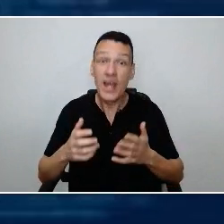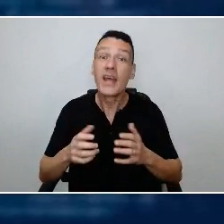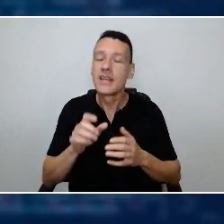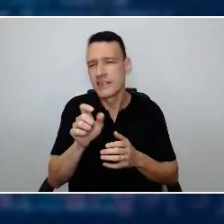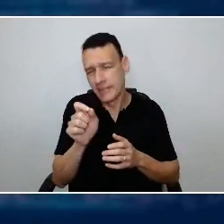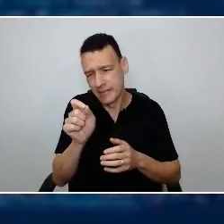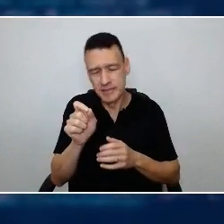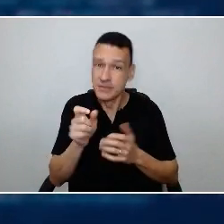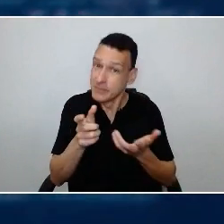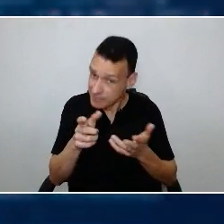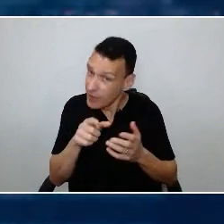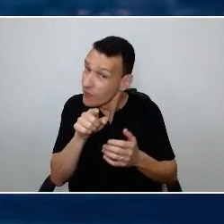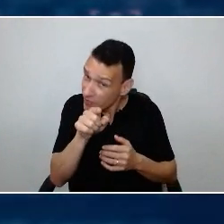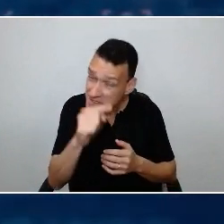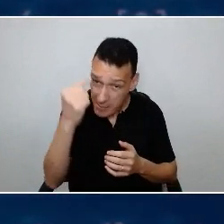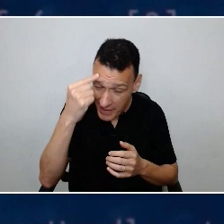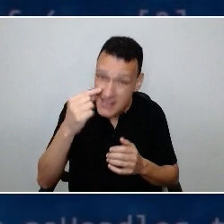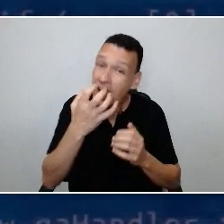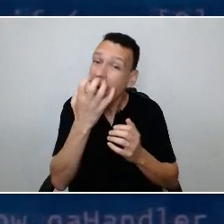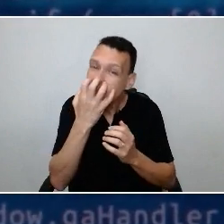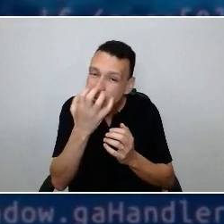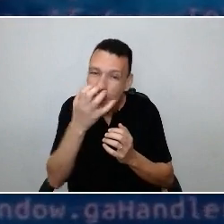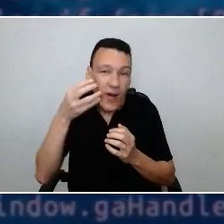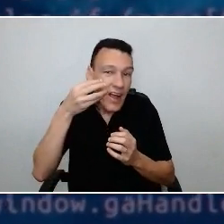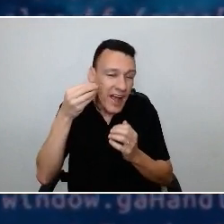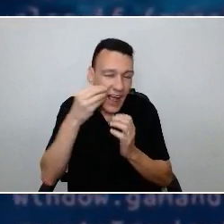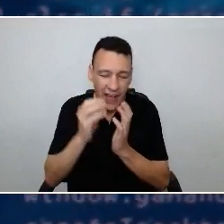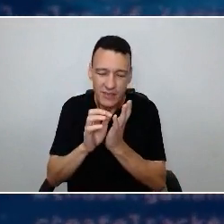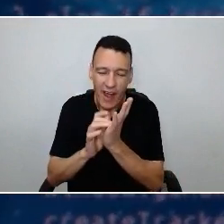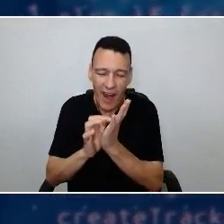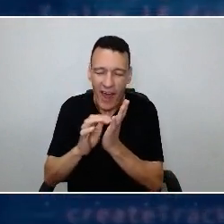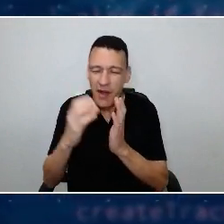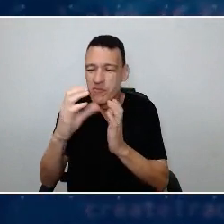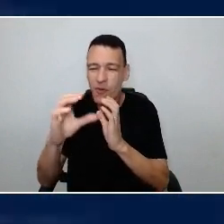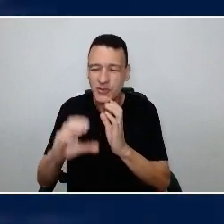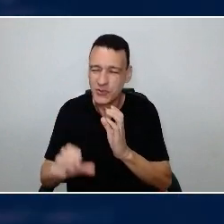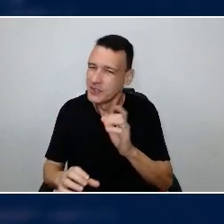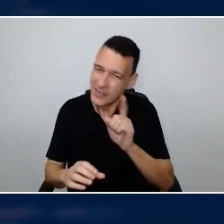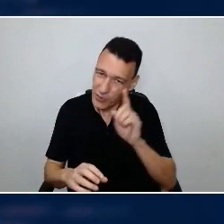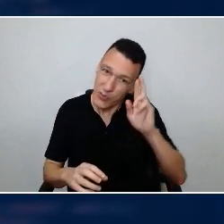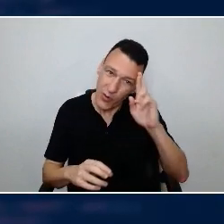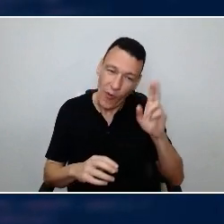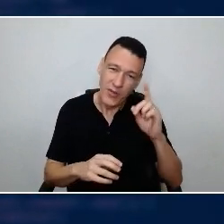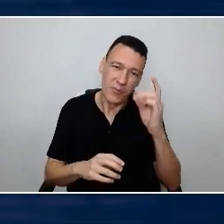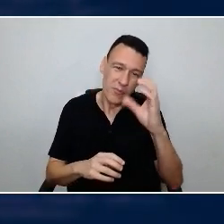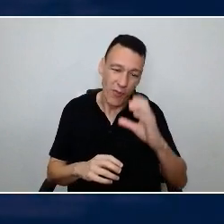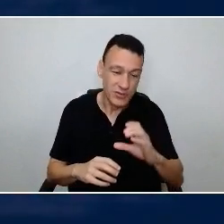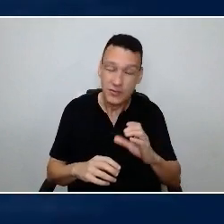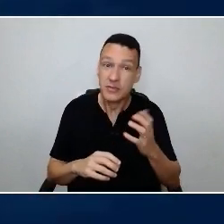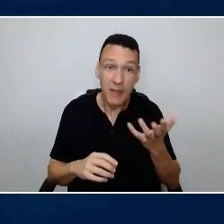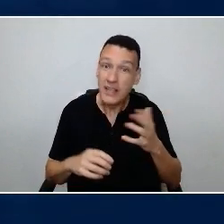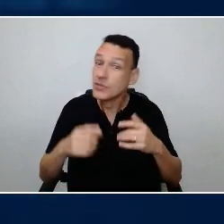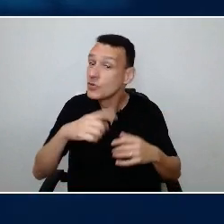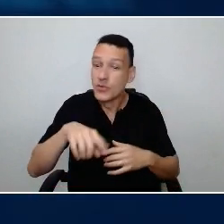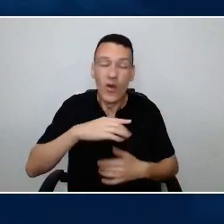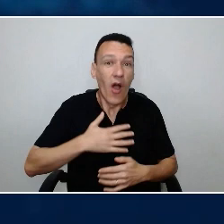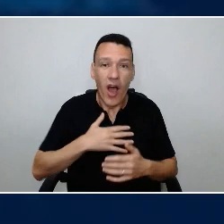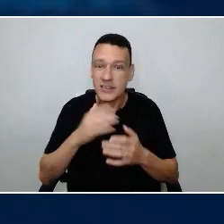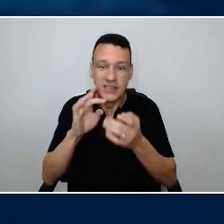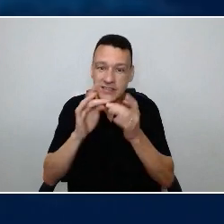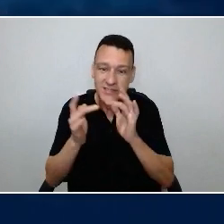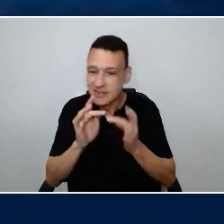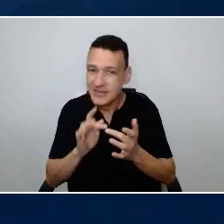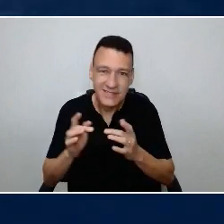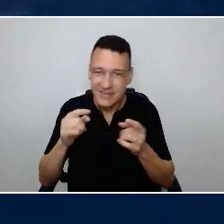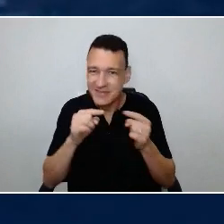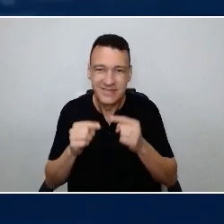então então Os Amantes de pet estão extremamente interligados nessa minha rede social e agora como tá atualmente